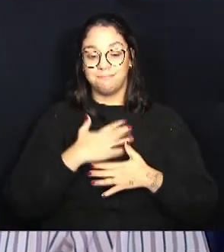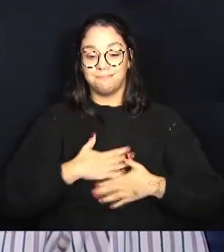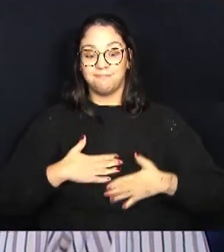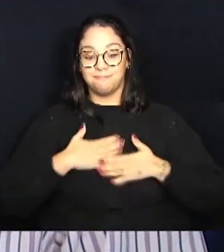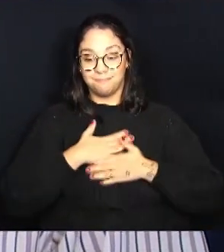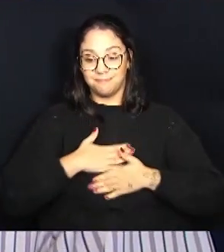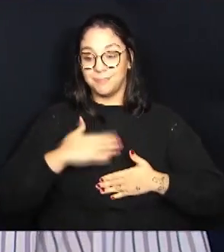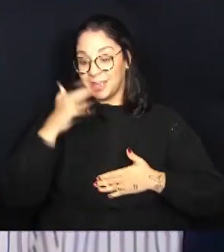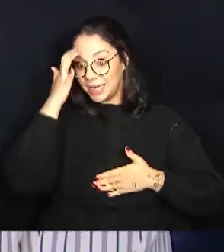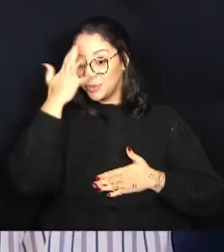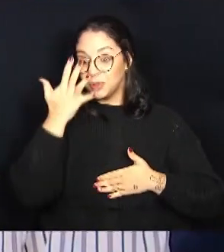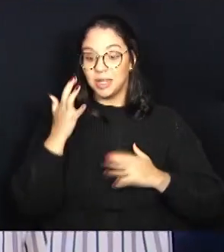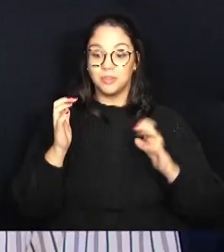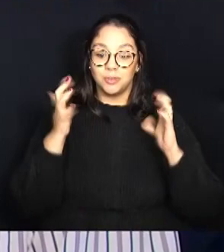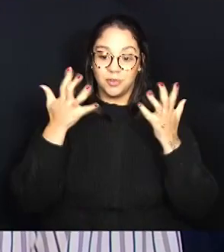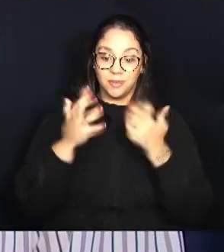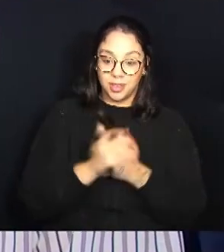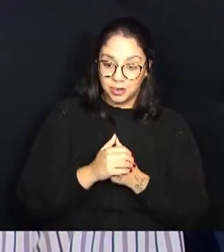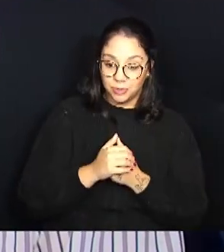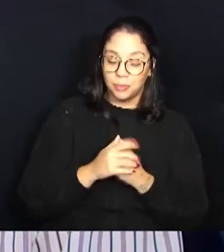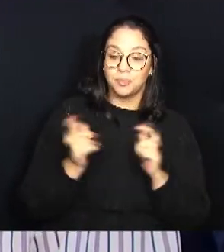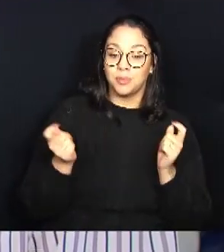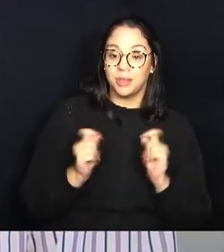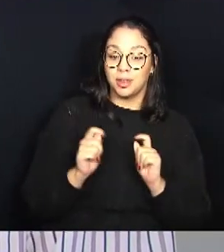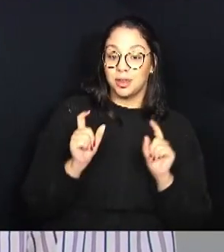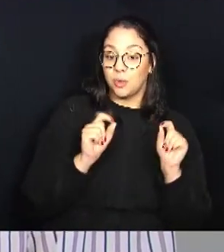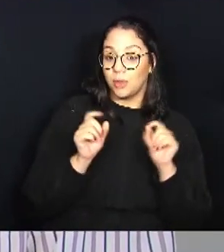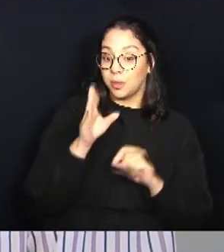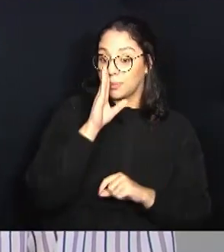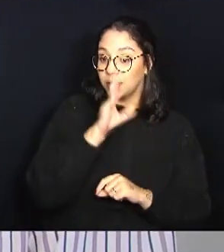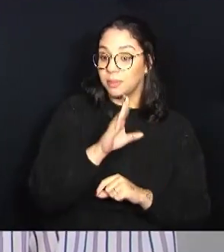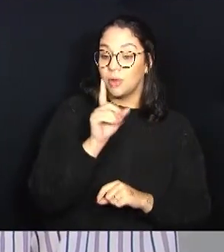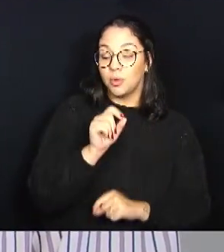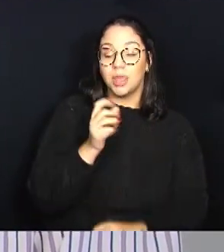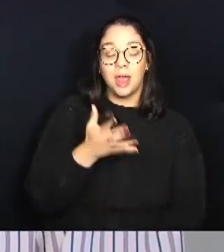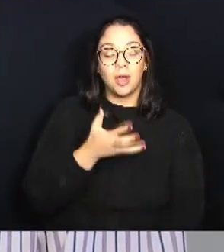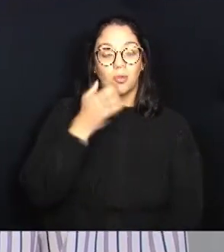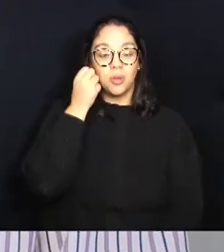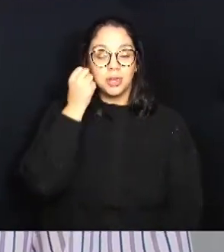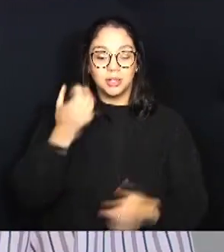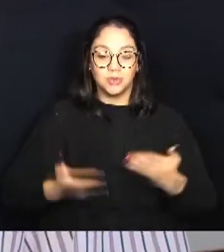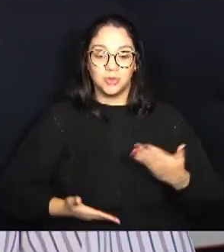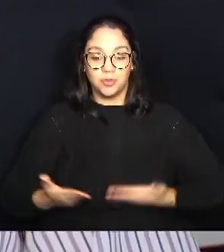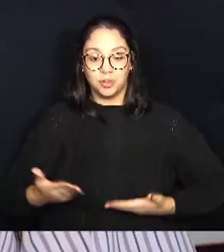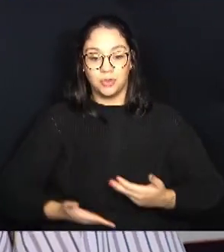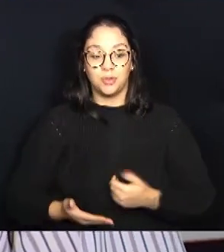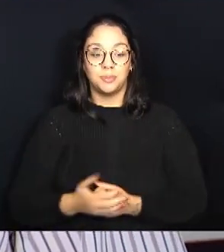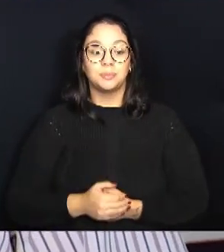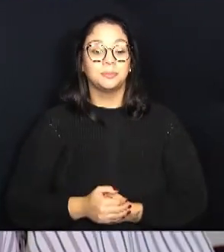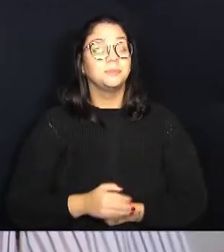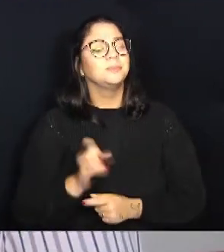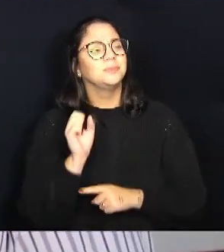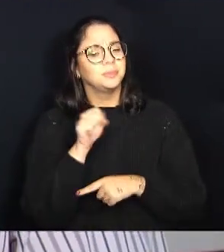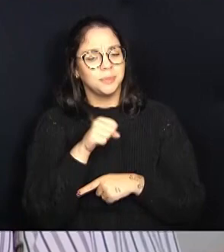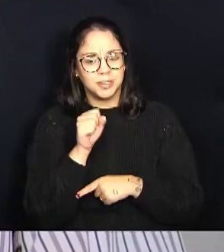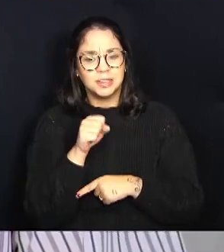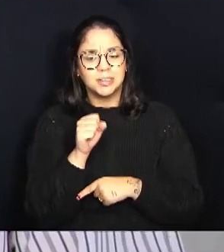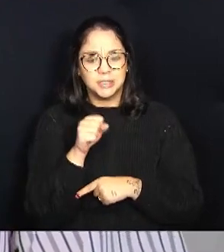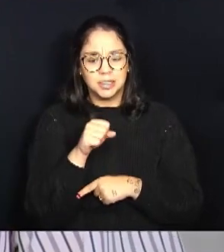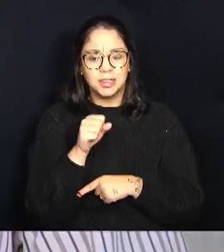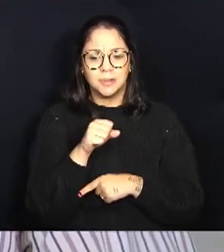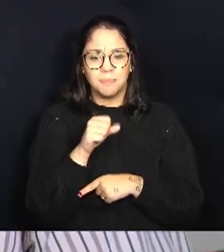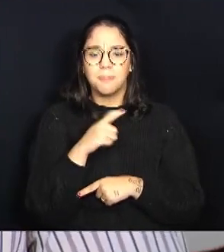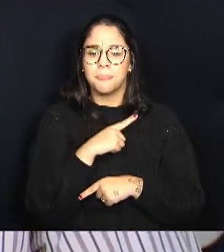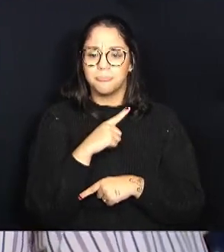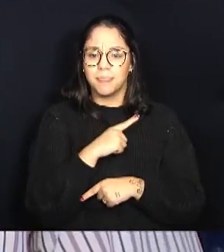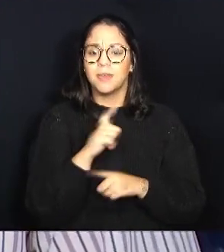resultado do evento, que proporciona, sobretudo, o acolhimento aos servidores. Sim, nós tivemos retorno